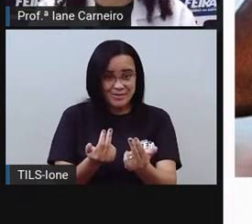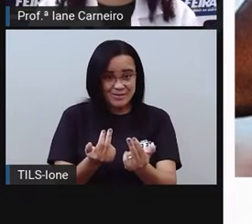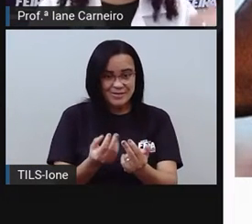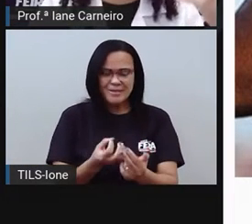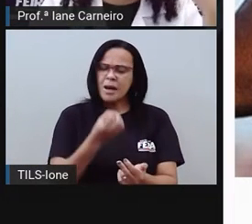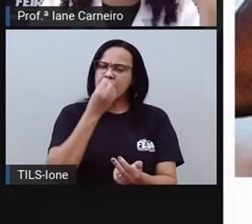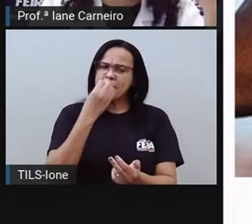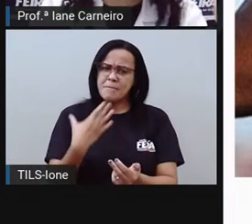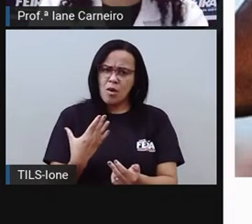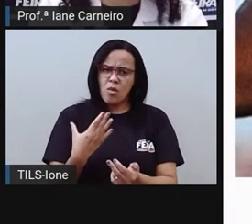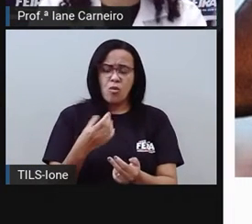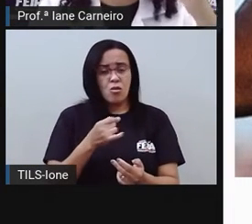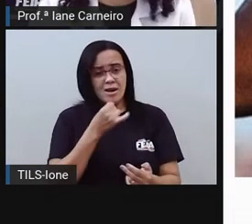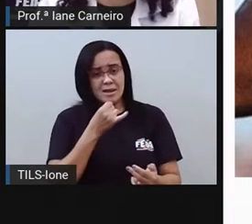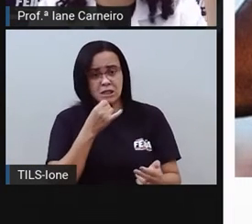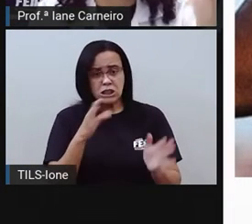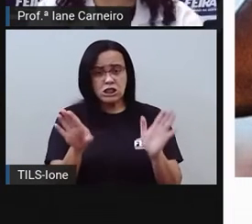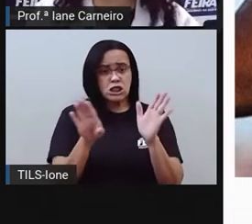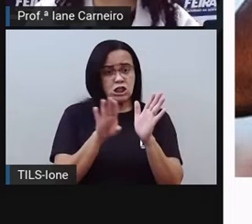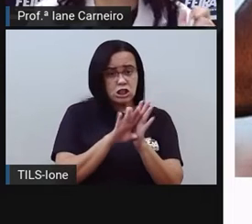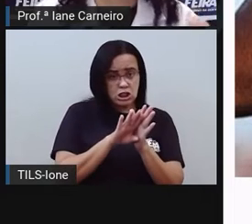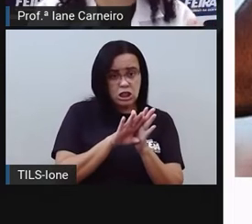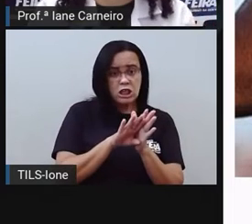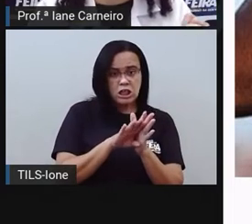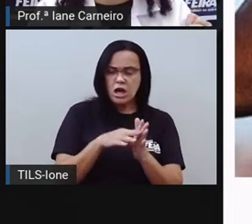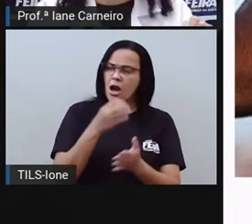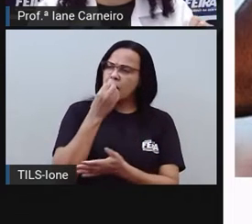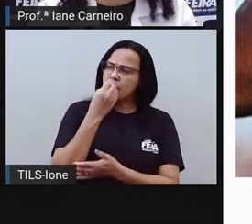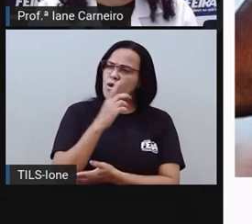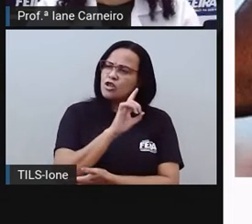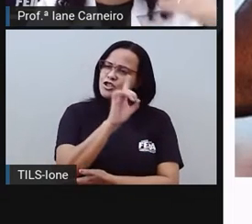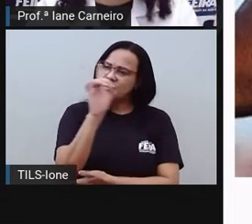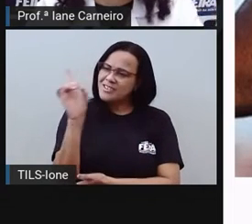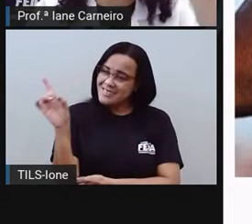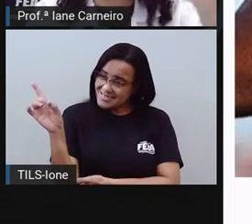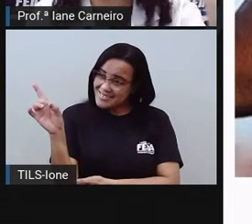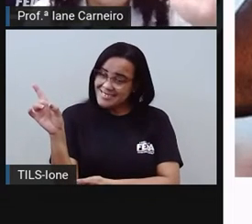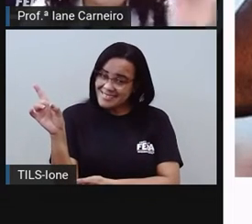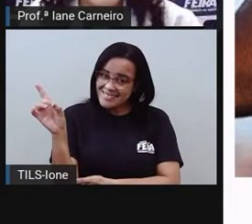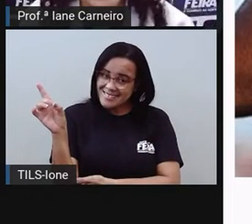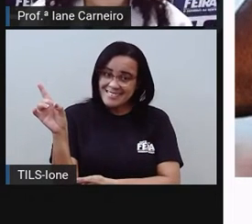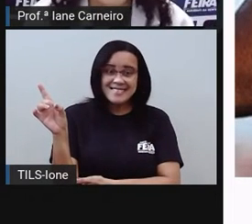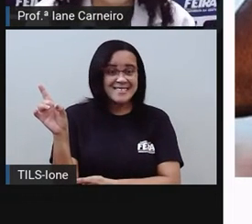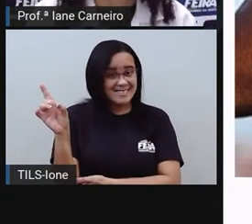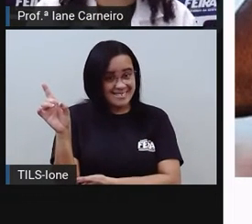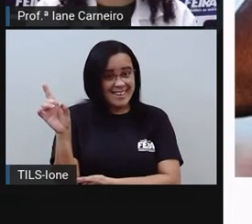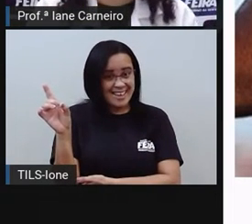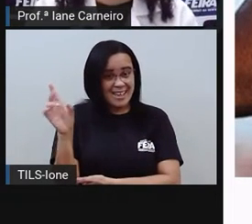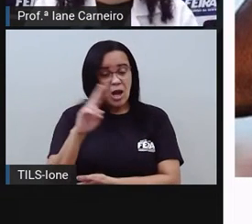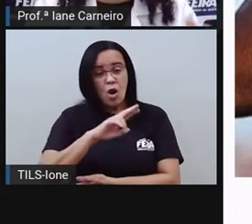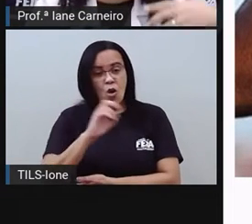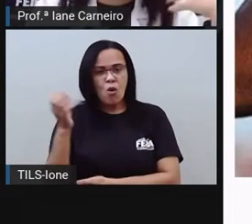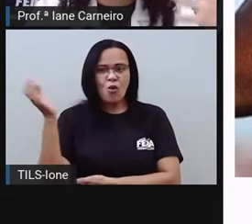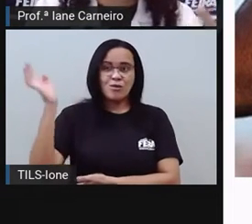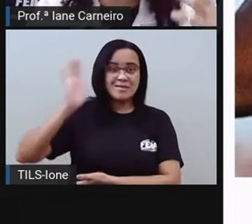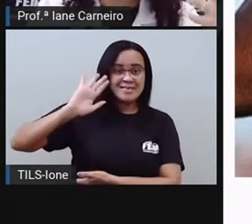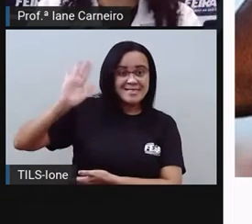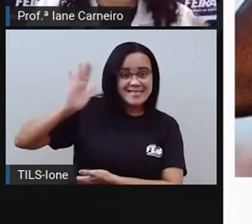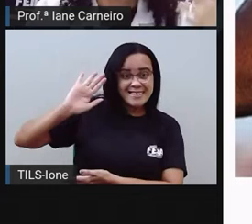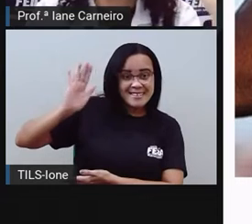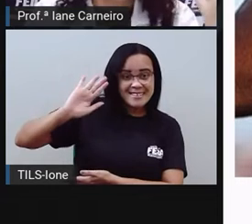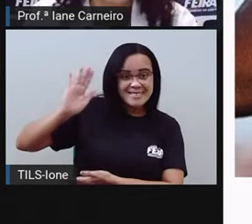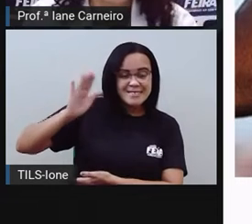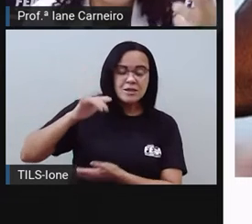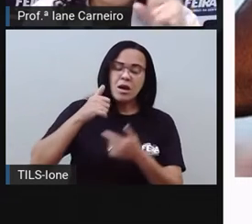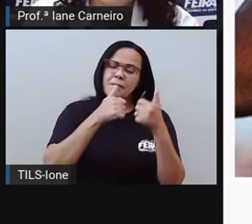gente. Então, eu gosto sempre de dar bom dia para as pessoas, né? De dar um até logo. Eu gosto sempre de